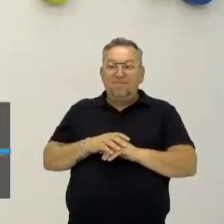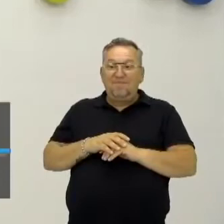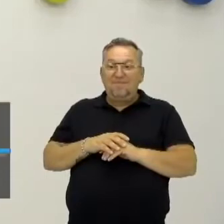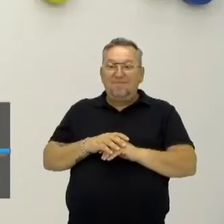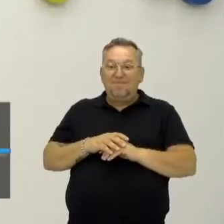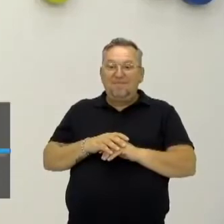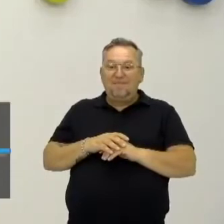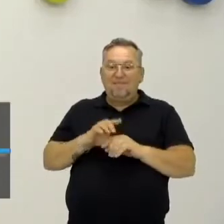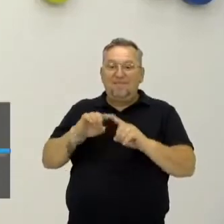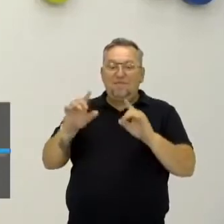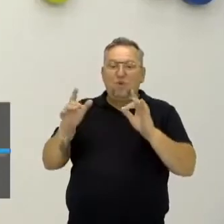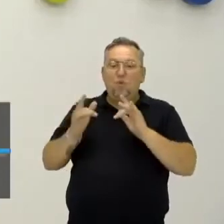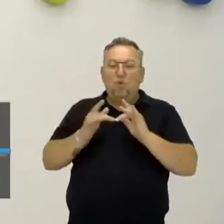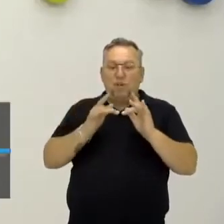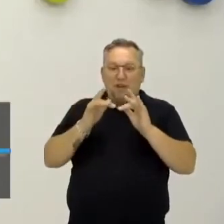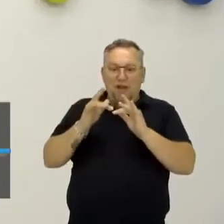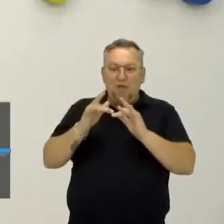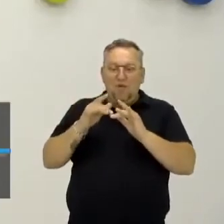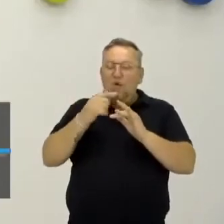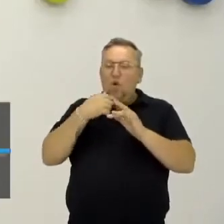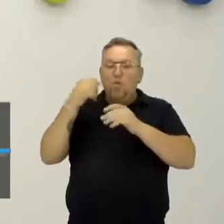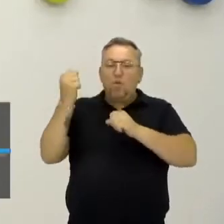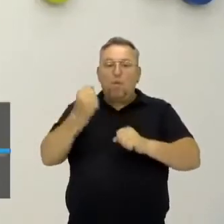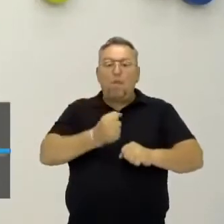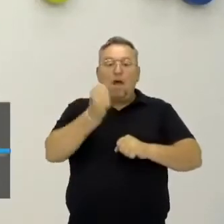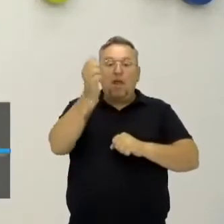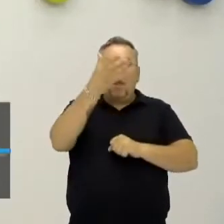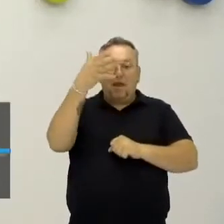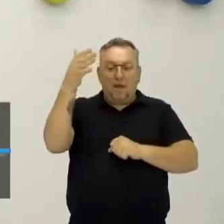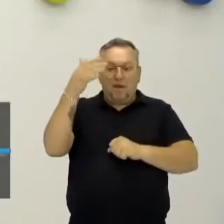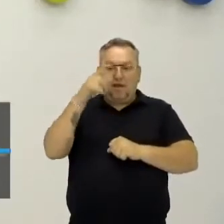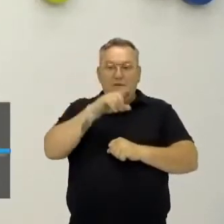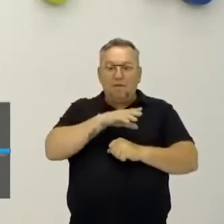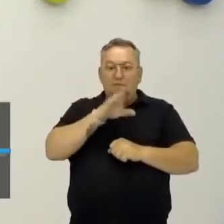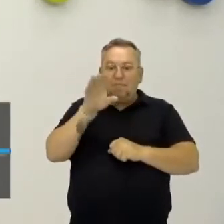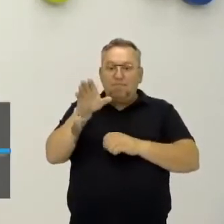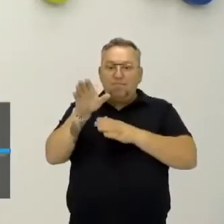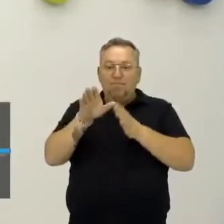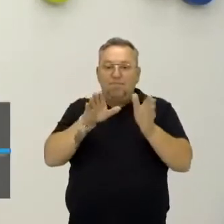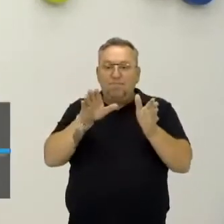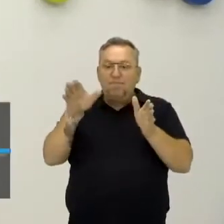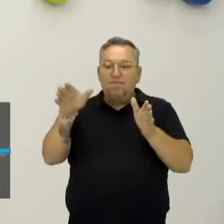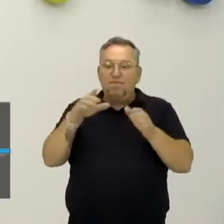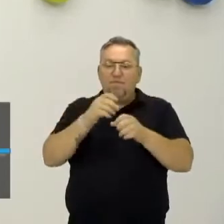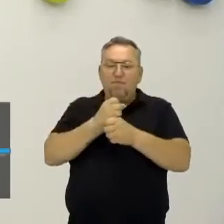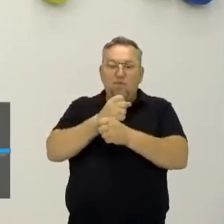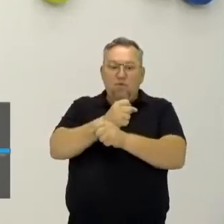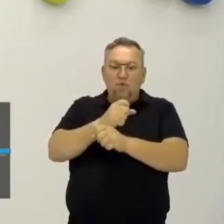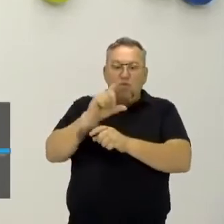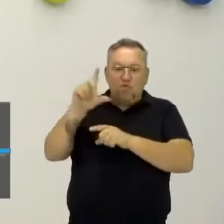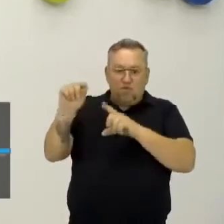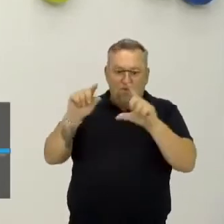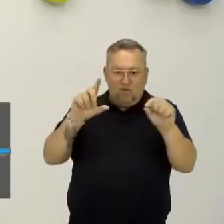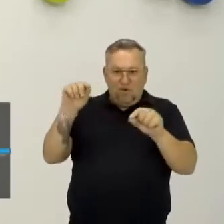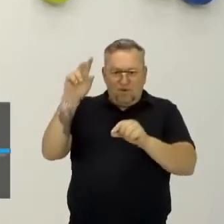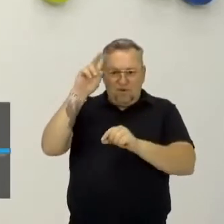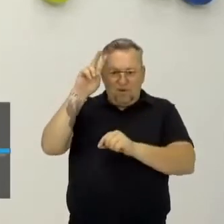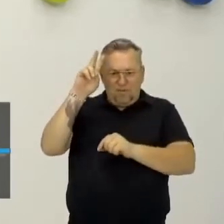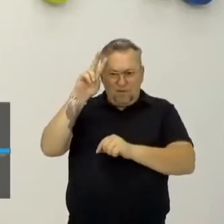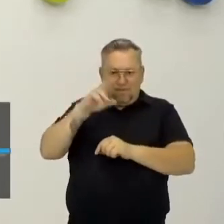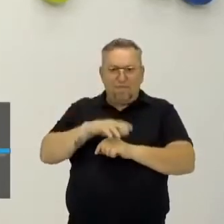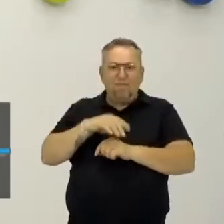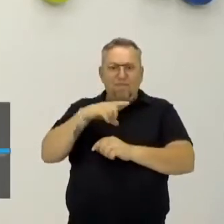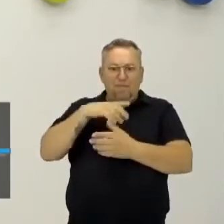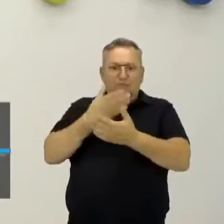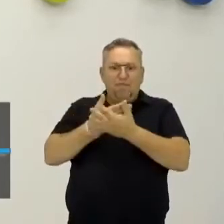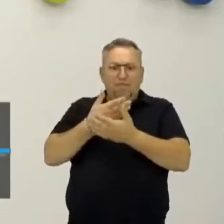de contrato, que os bandeirantes eles iam e pegavam os escravizados fugidos. Lembram disso? A gente teve uma